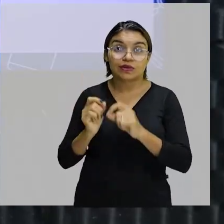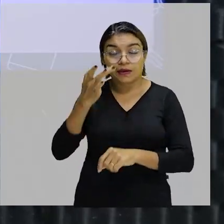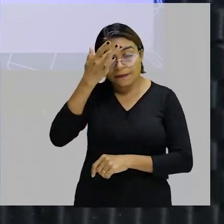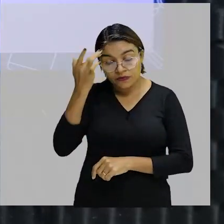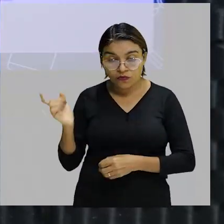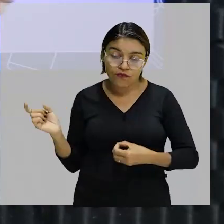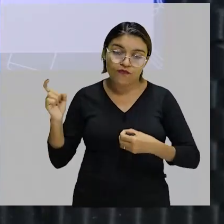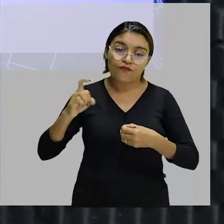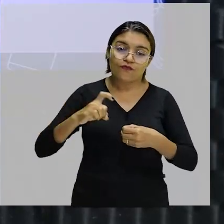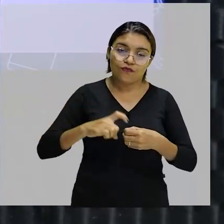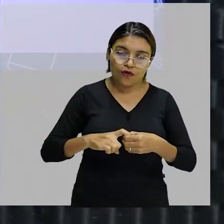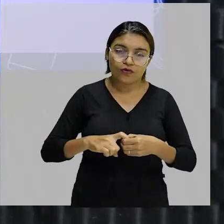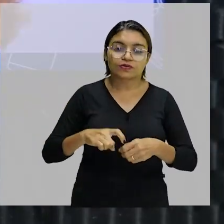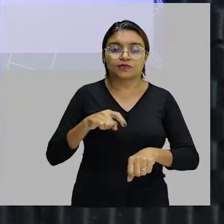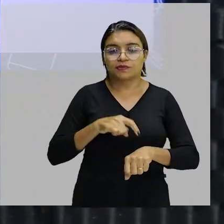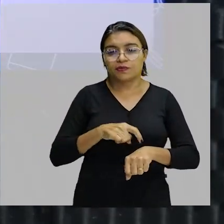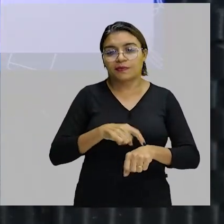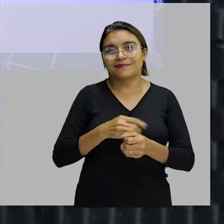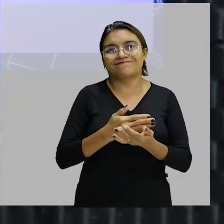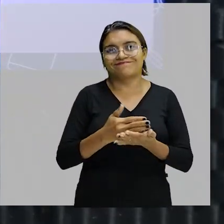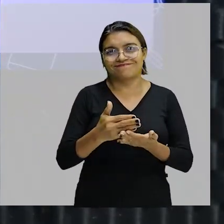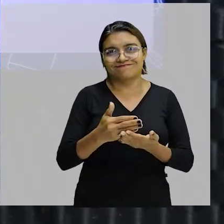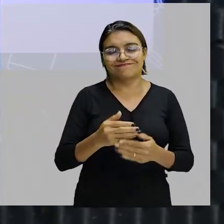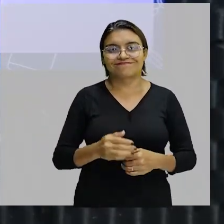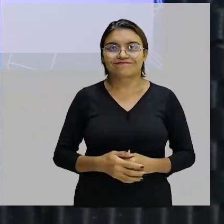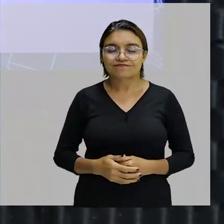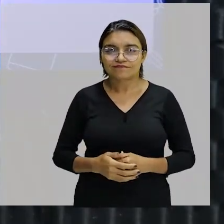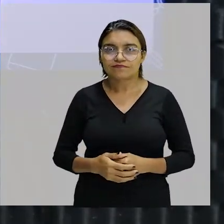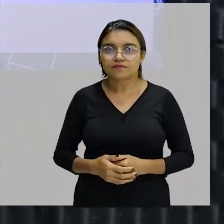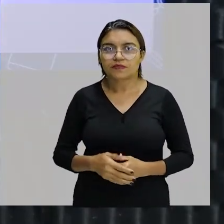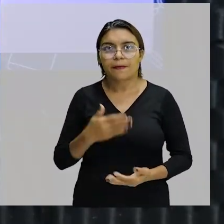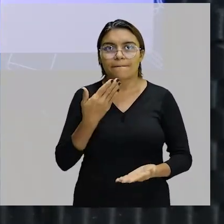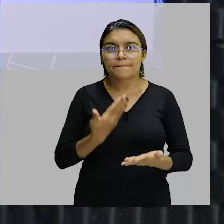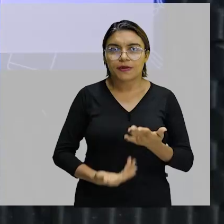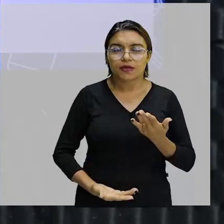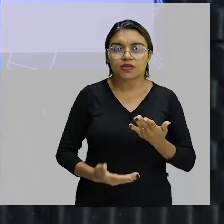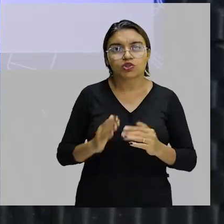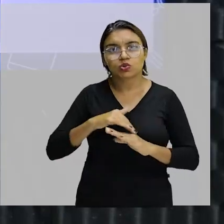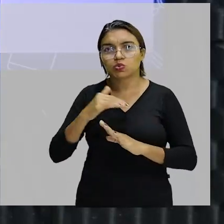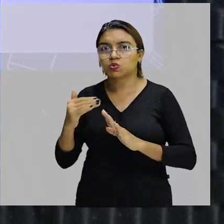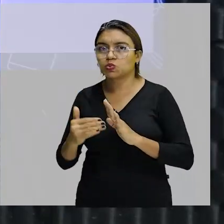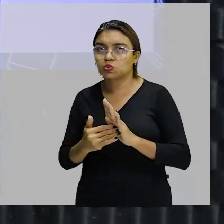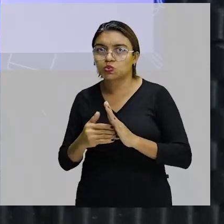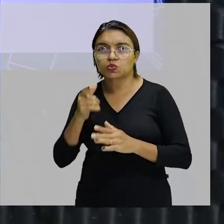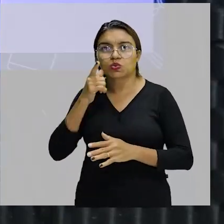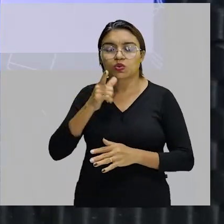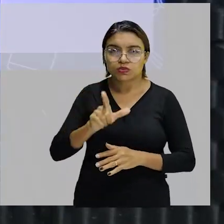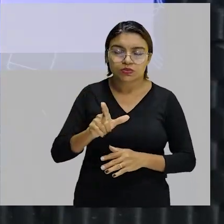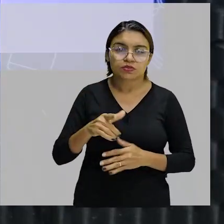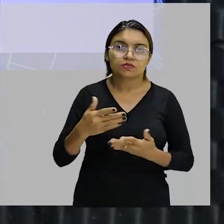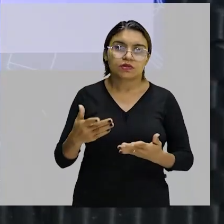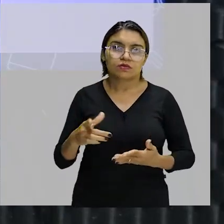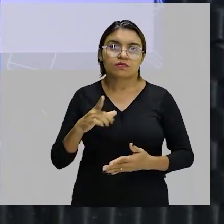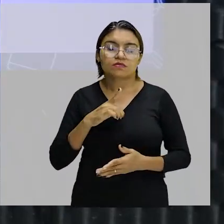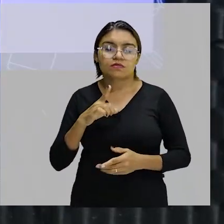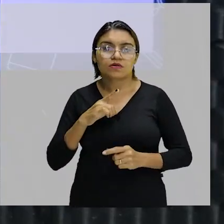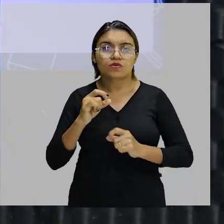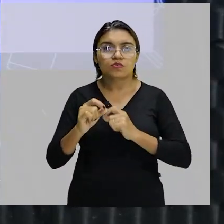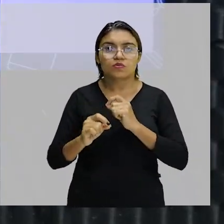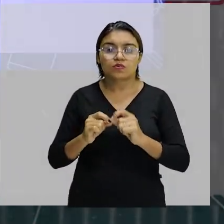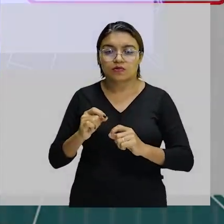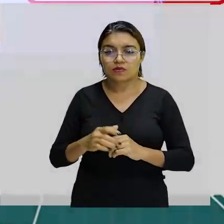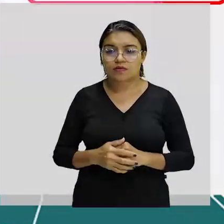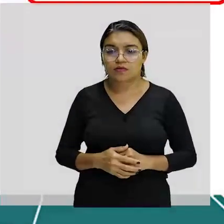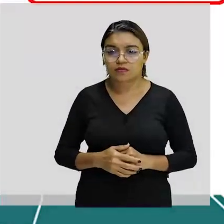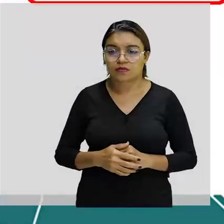ele volta para a situação inicial. Ele perde tudo aquilo que ele já ganhou. Aí já entra até um princípio também aqui,